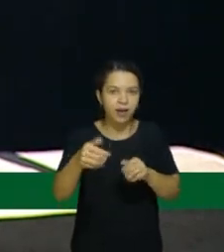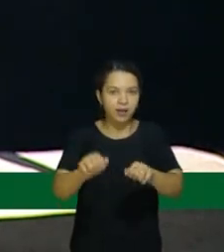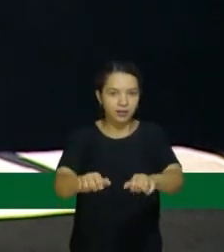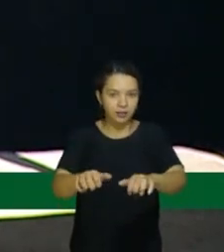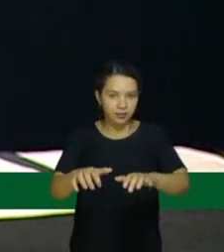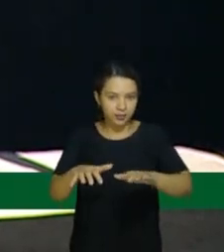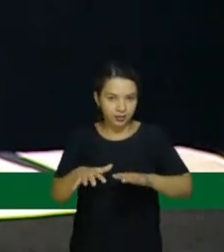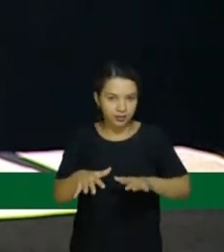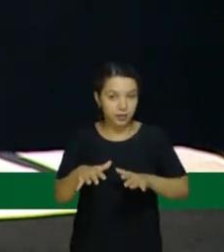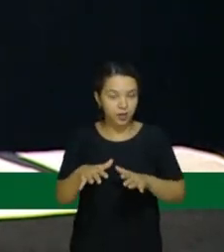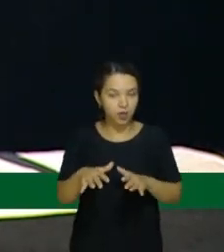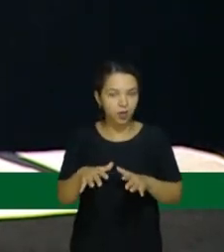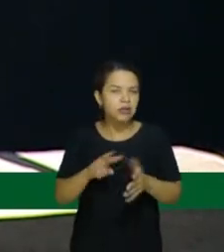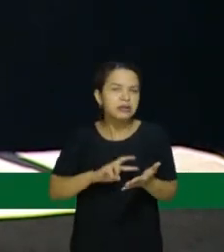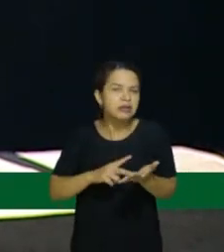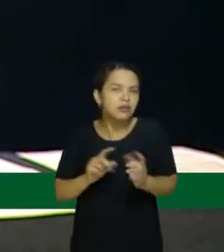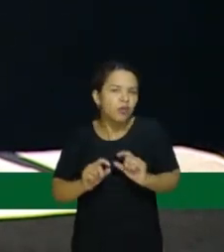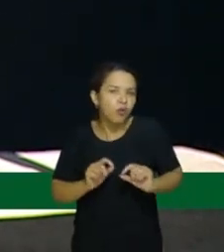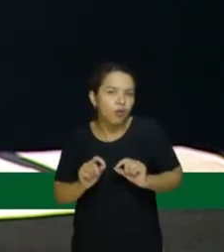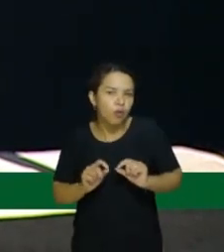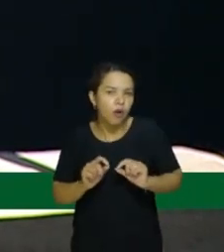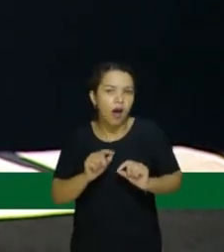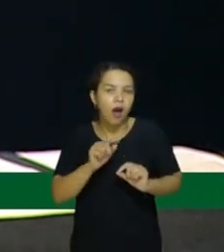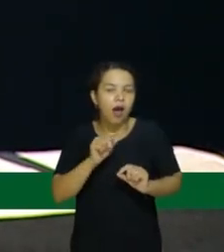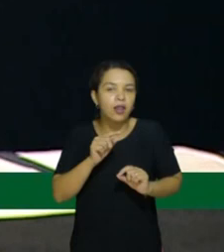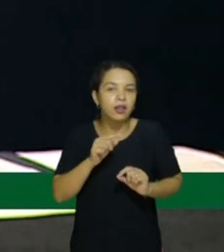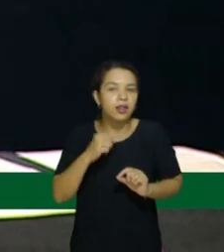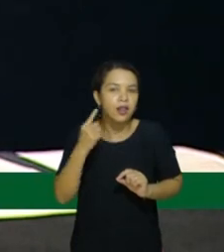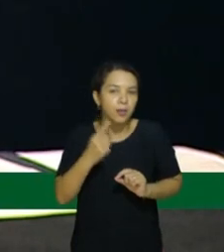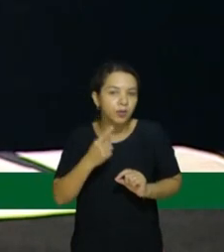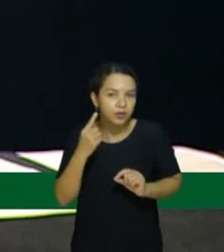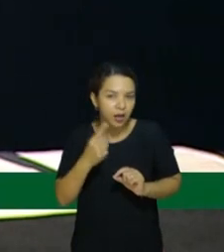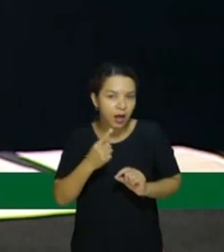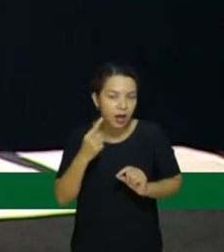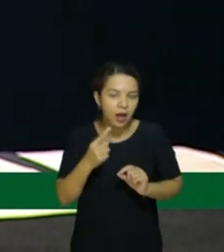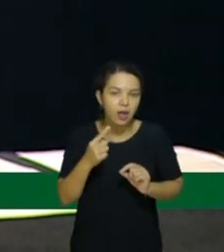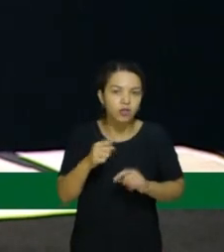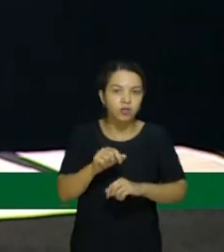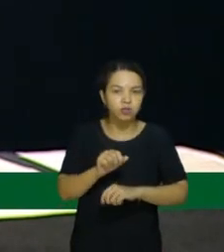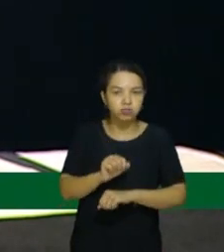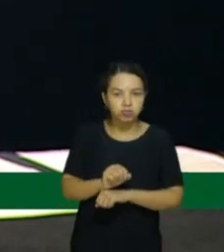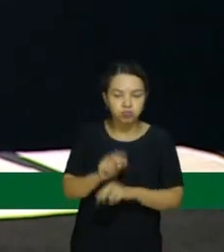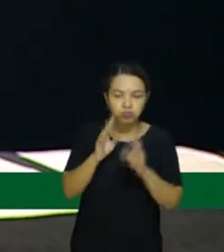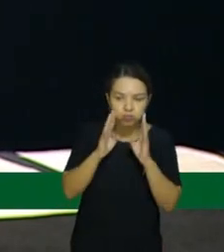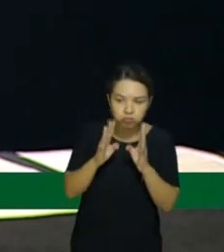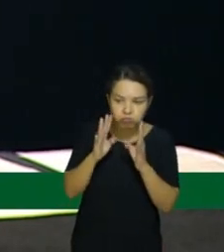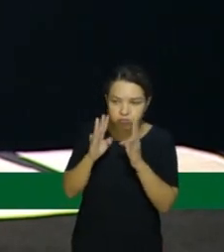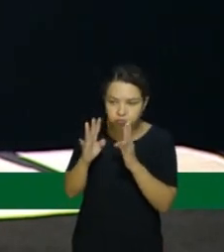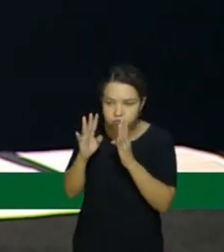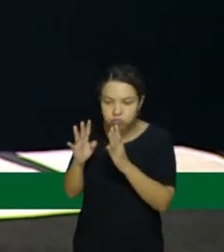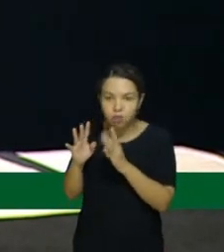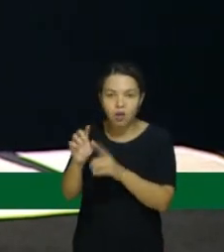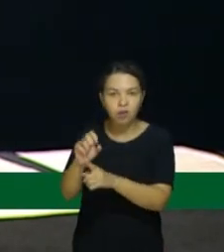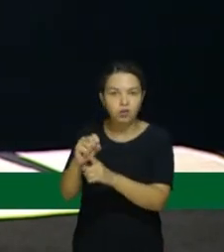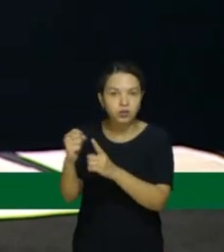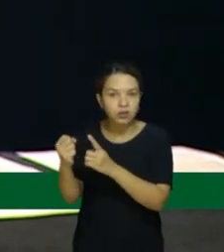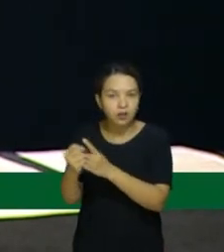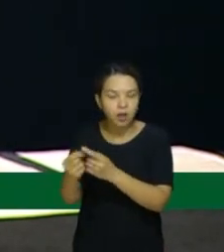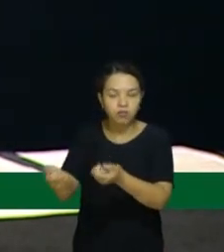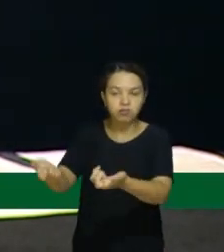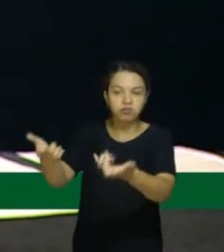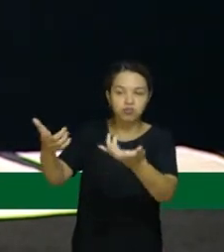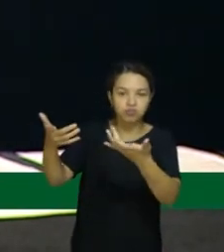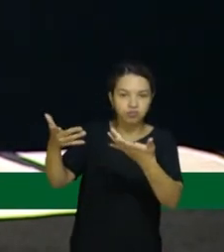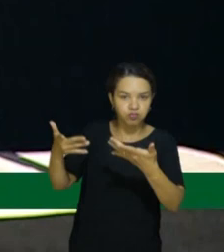Vão ouvir a sociedade antes de qualquer manifestação mas lá na Assembleia Legislativa a chegada dos